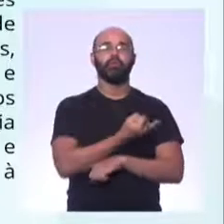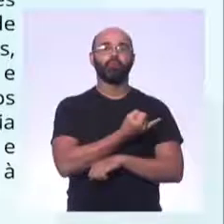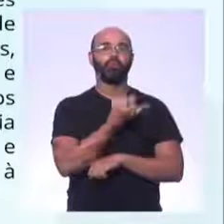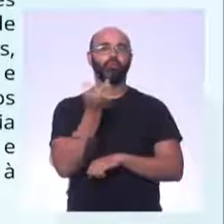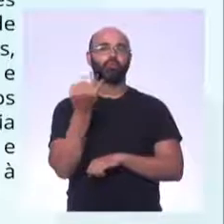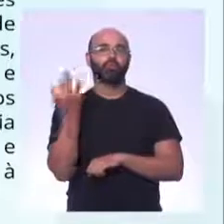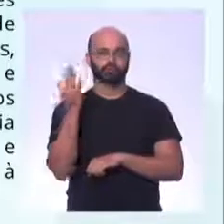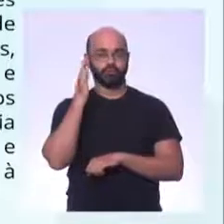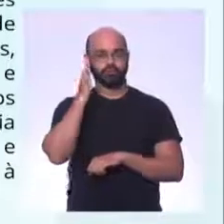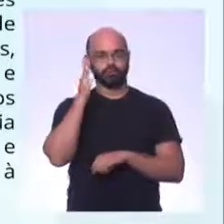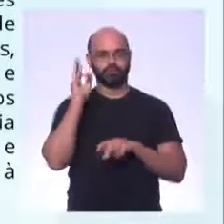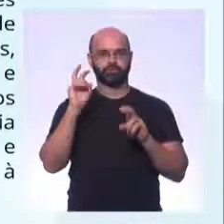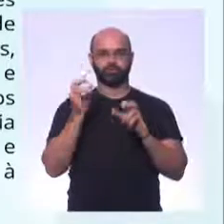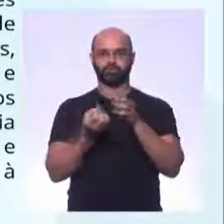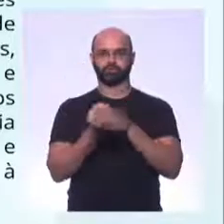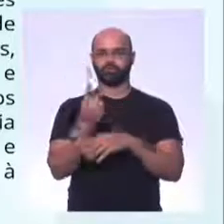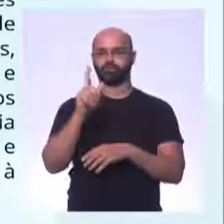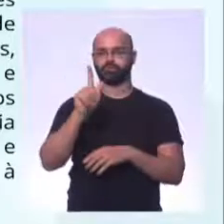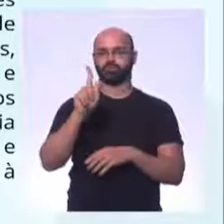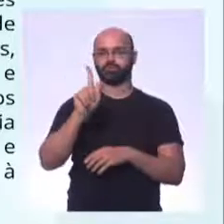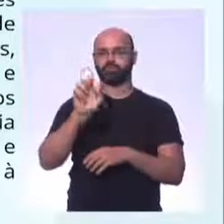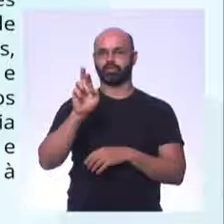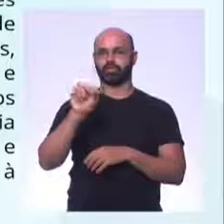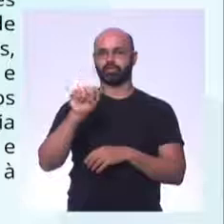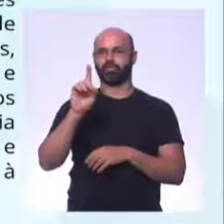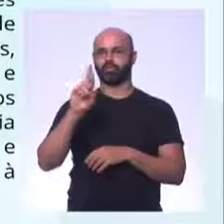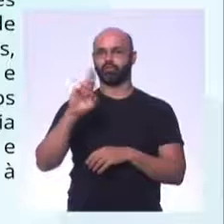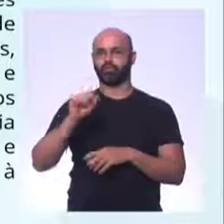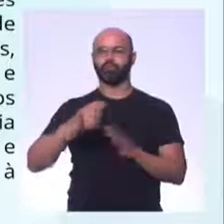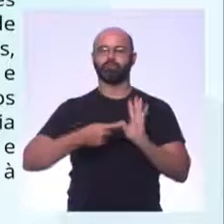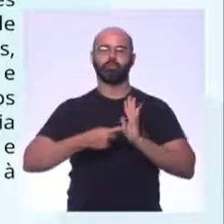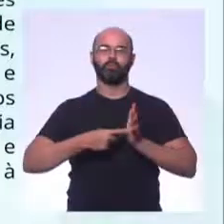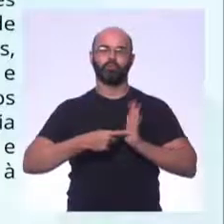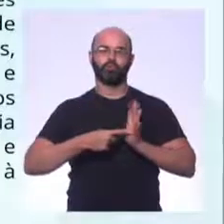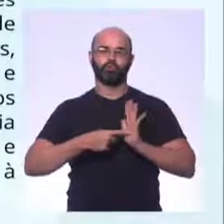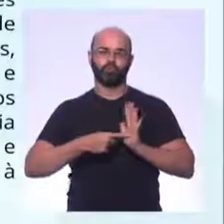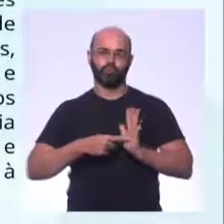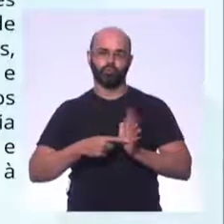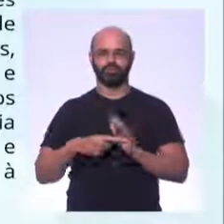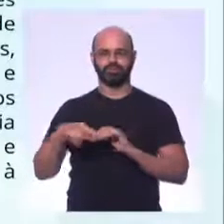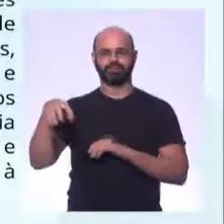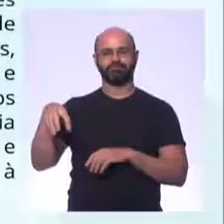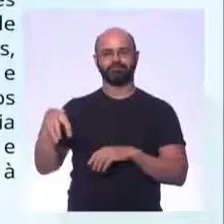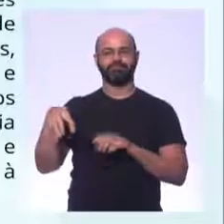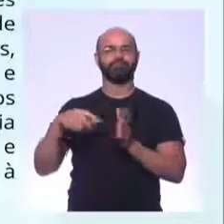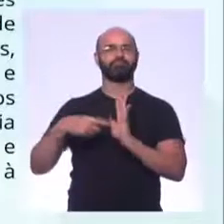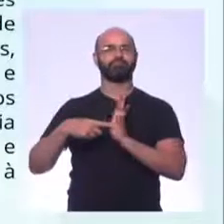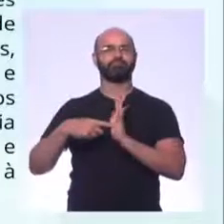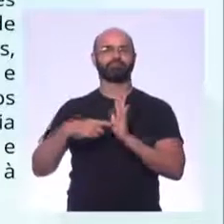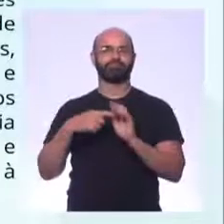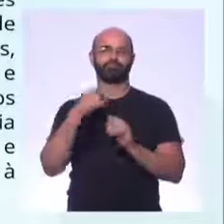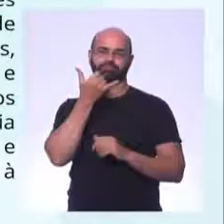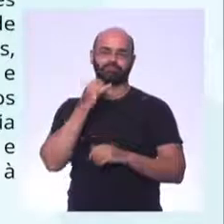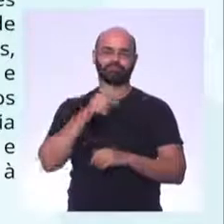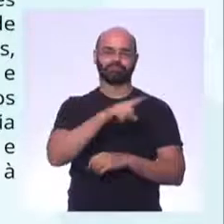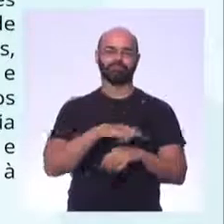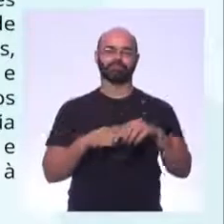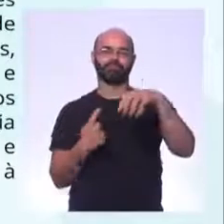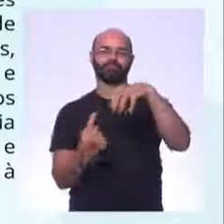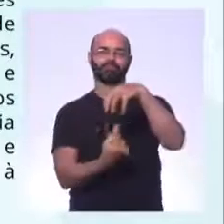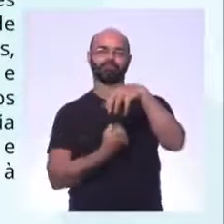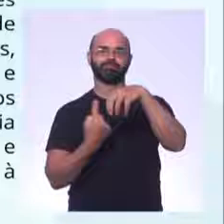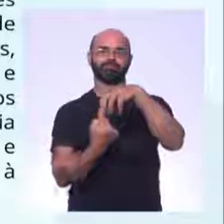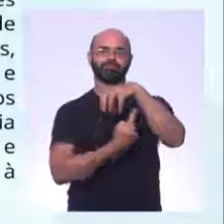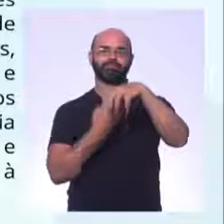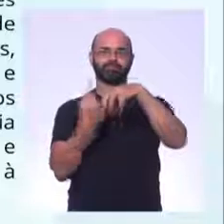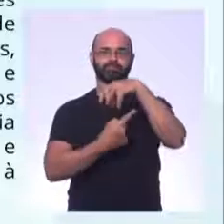de geradores, motores elétricos e seus componentes, bobinas,